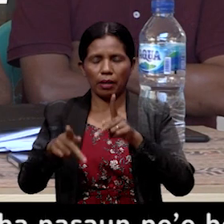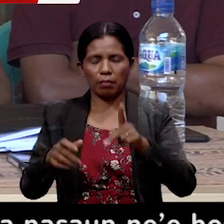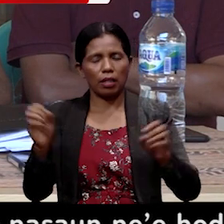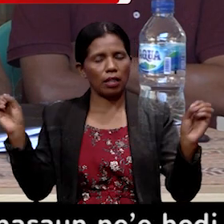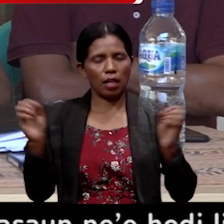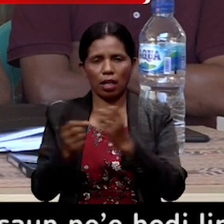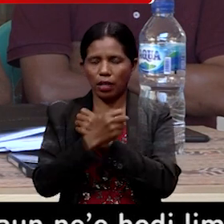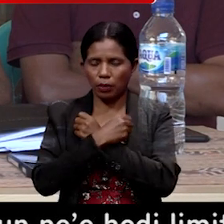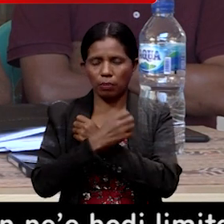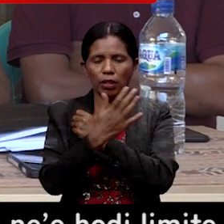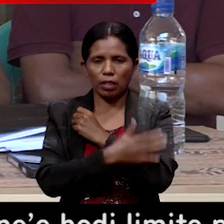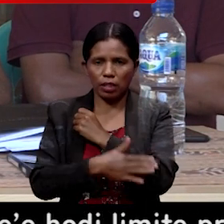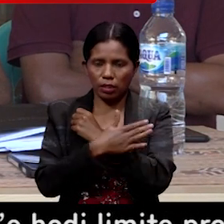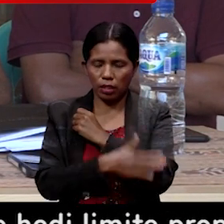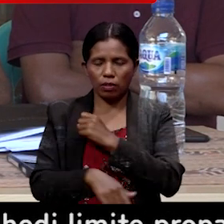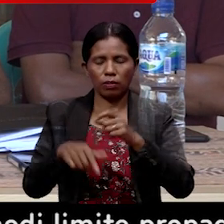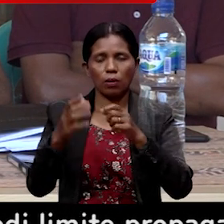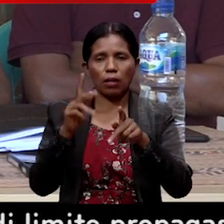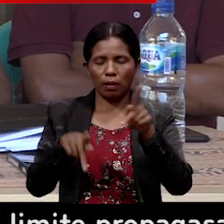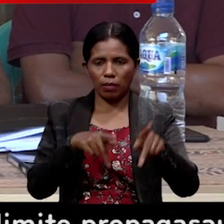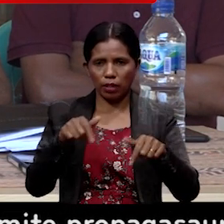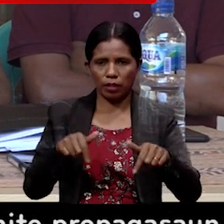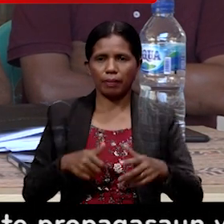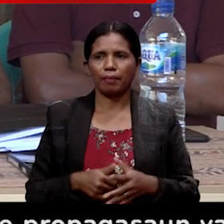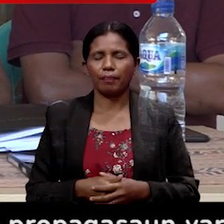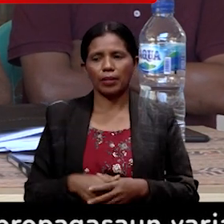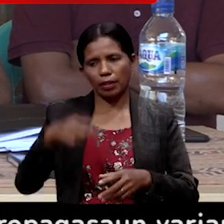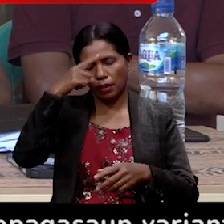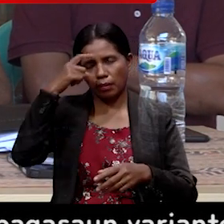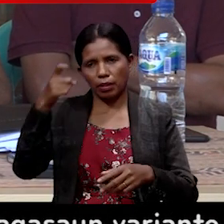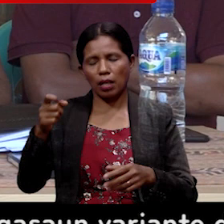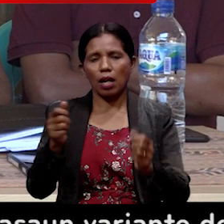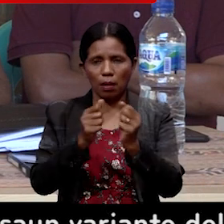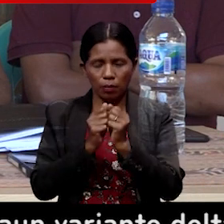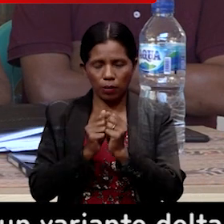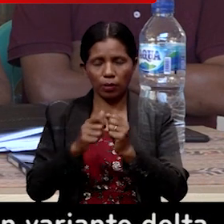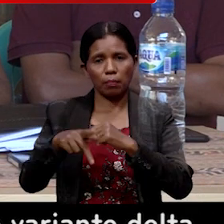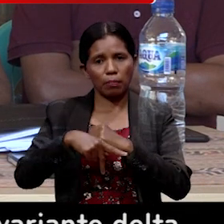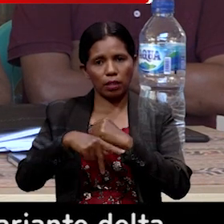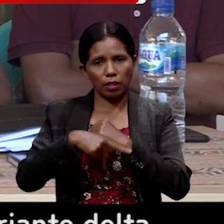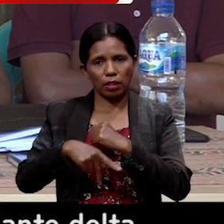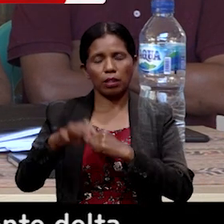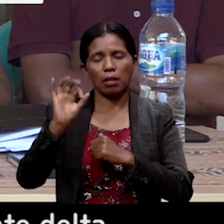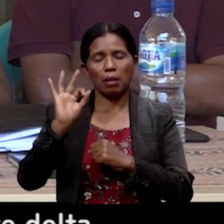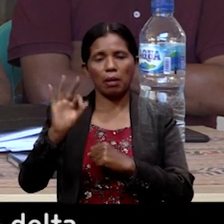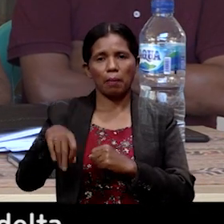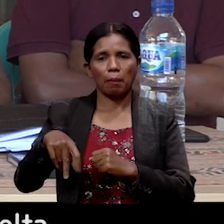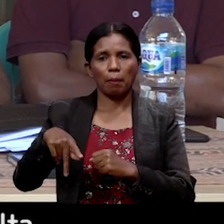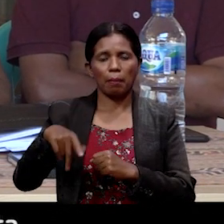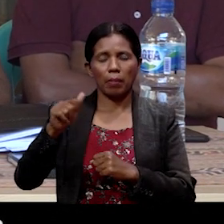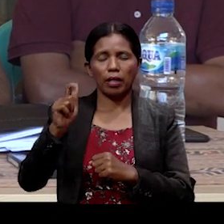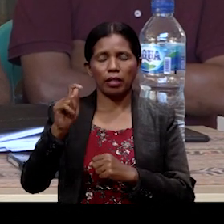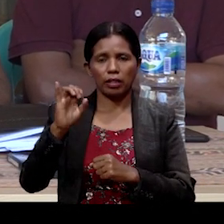hadomi rain no povo idane. Tambane, hamutuko Patifor, ita hamoris fali